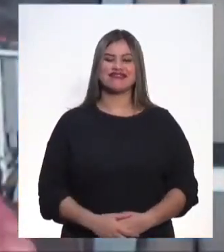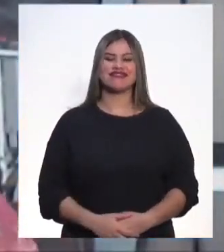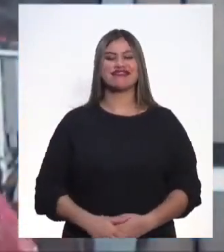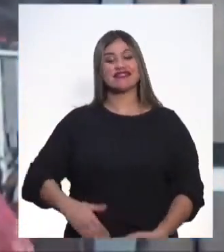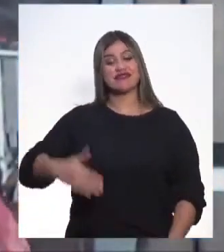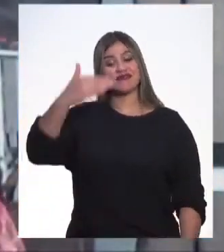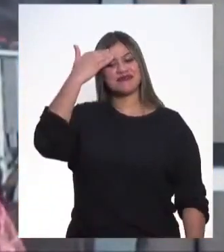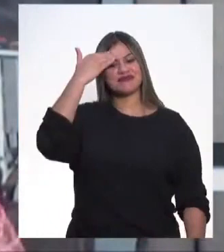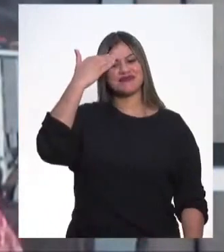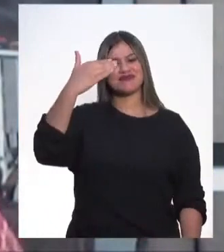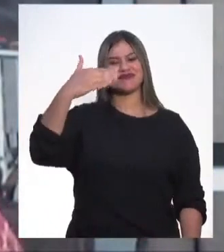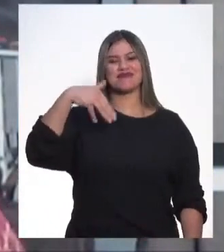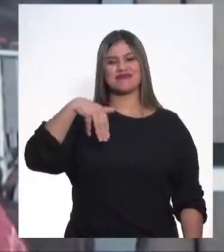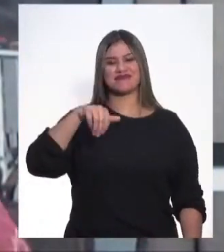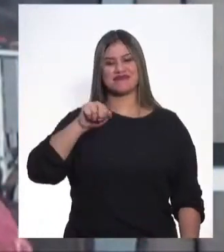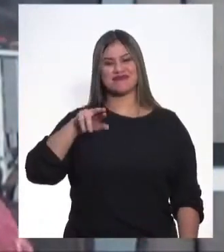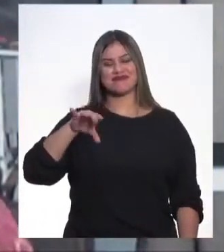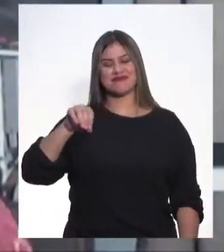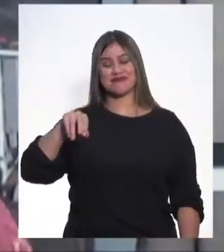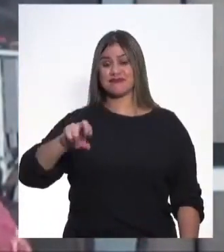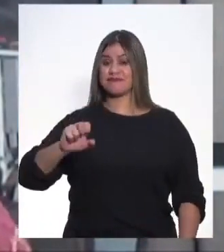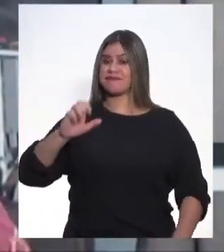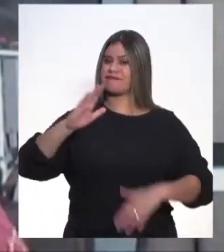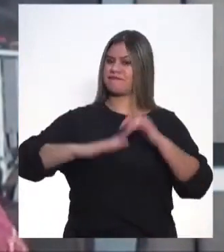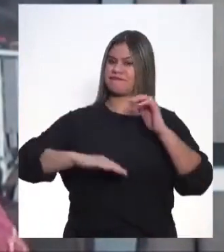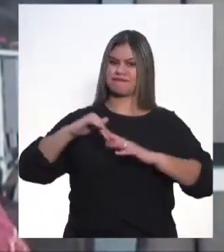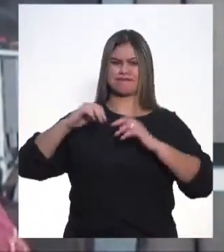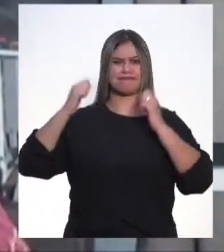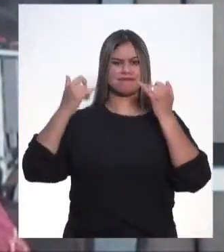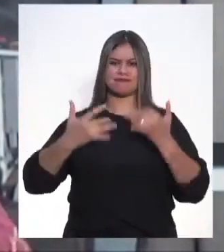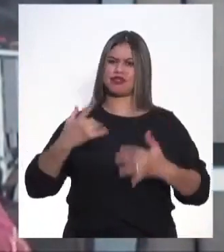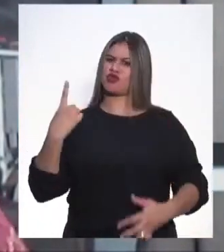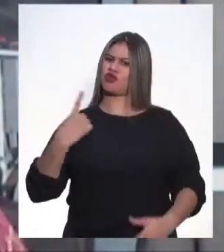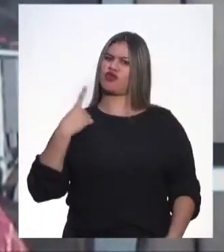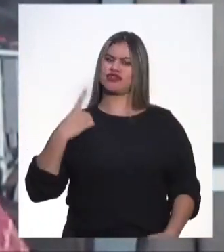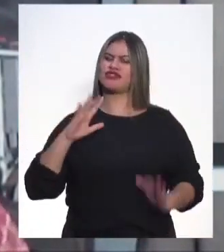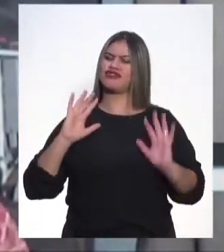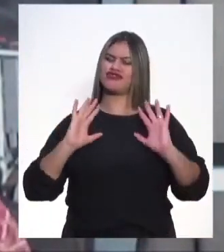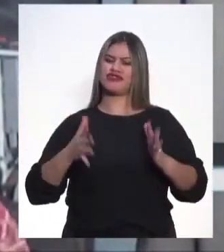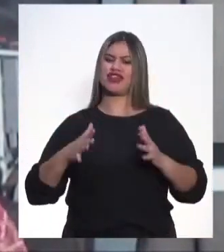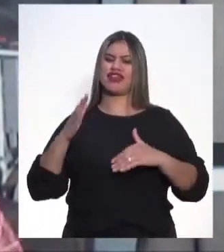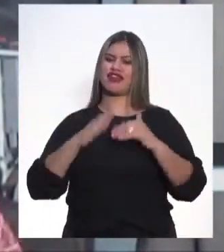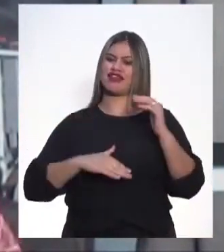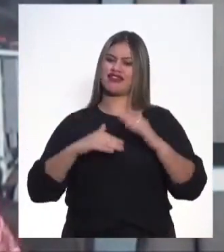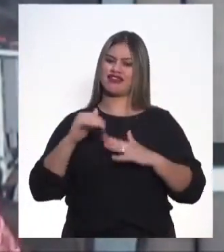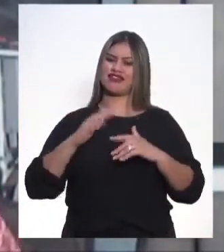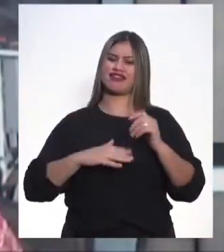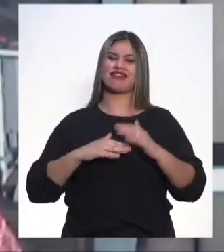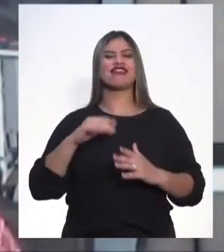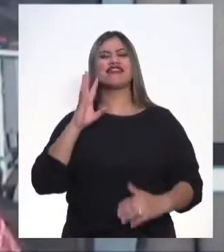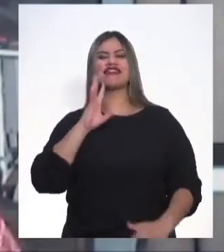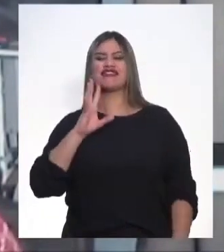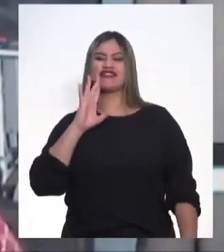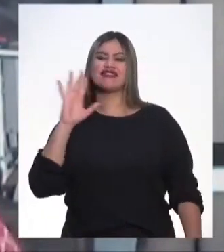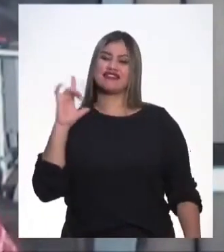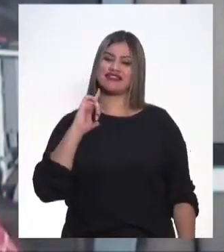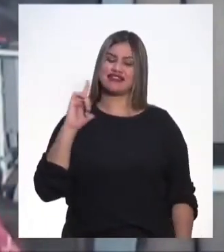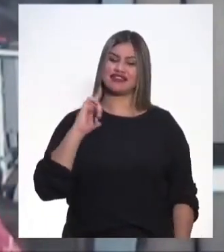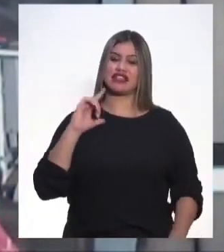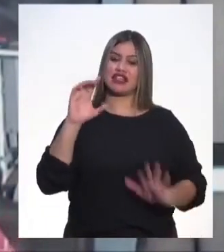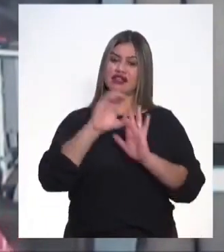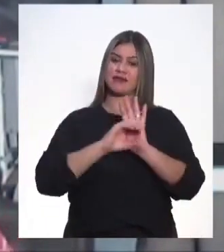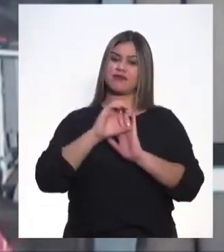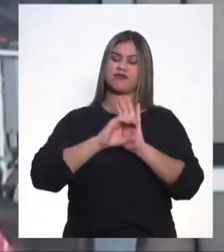Obrigada, Marconi. Essa habilidade ela é super autoexplicativa, né? É uma das habilidades mais interessantes que nós temos no currículo